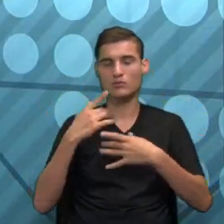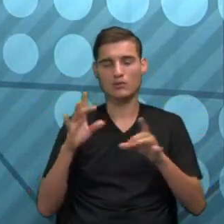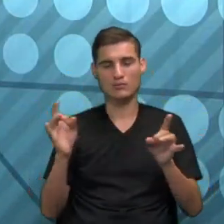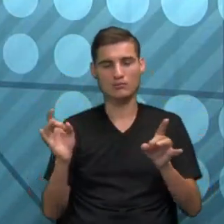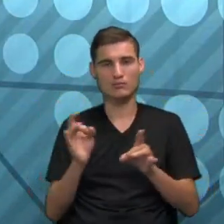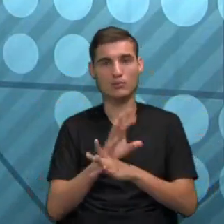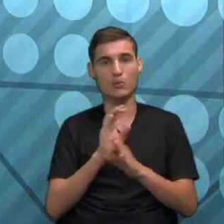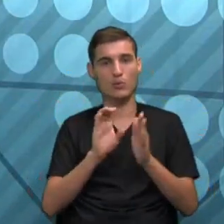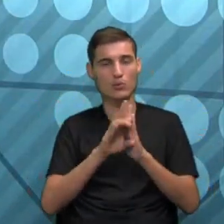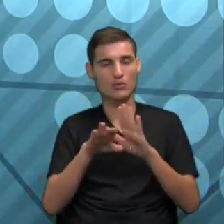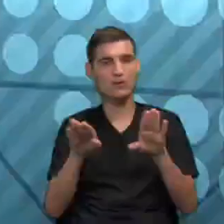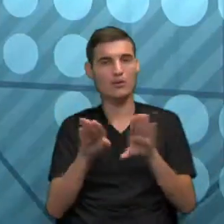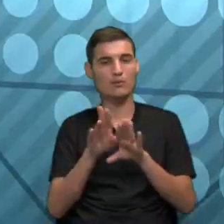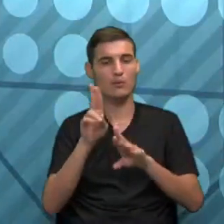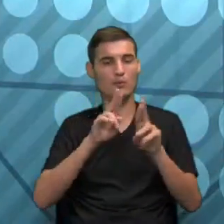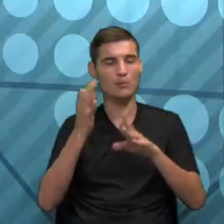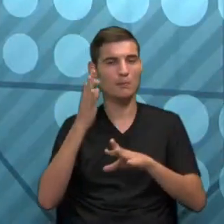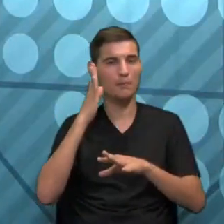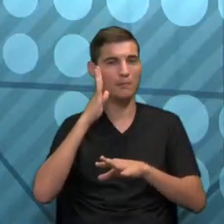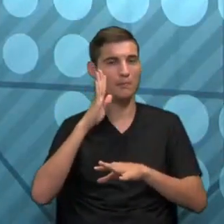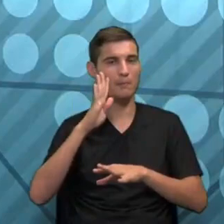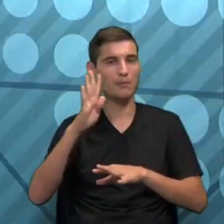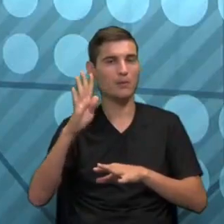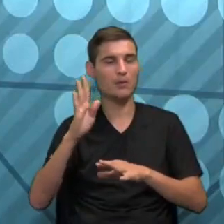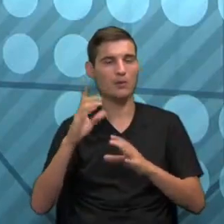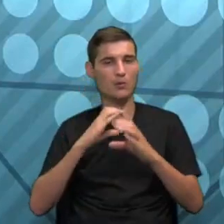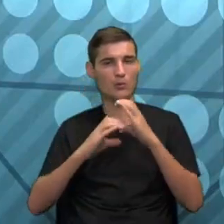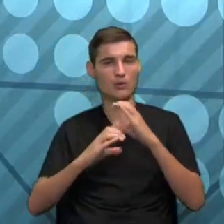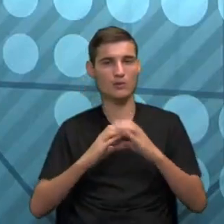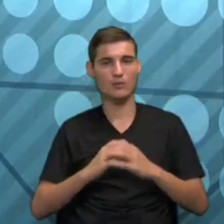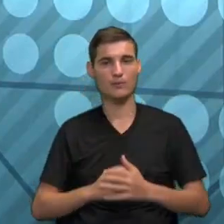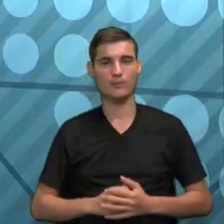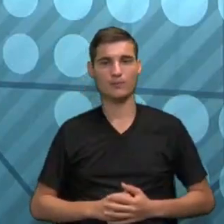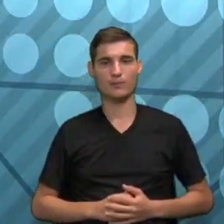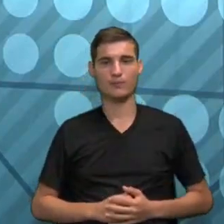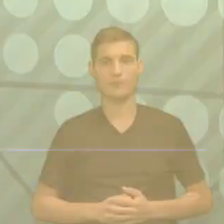finaliza esse conceito dos elementos principais de comunicação.